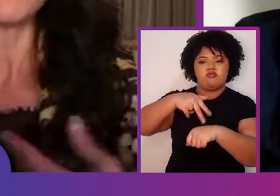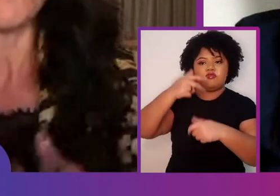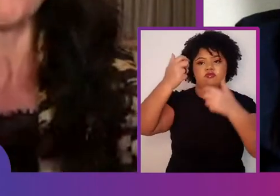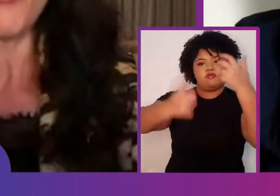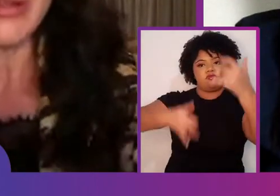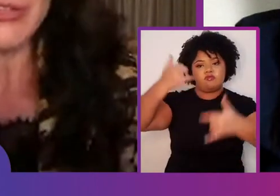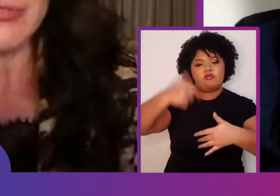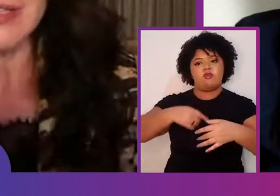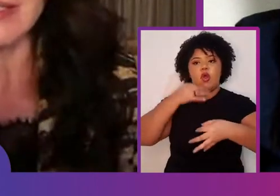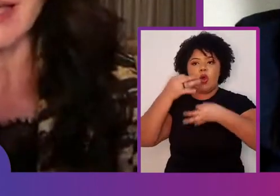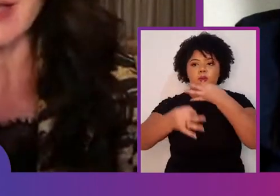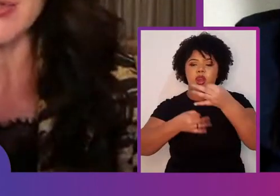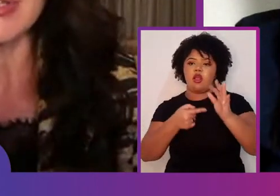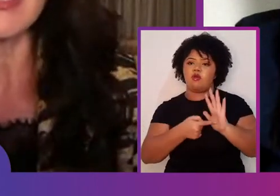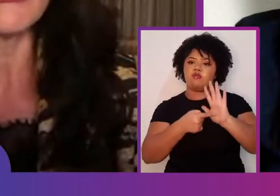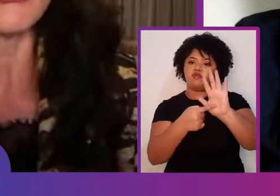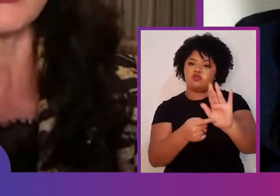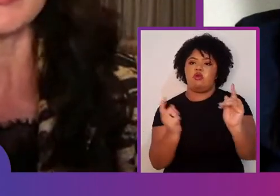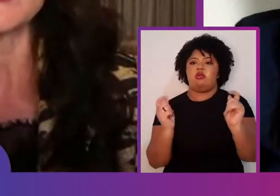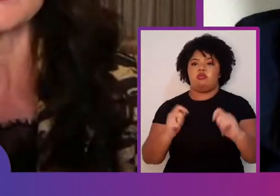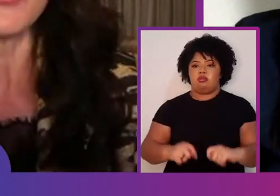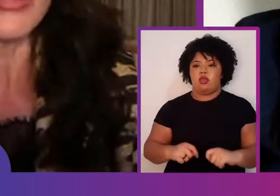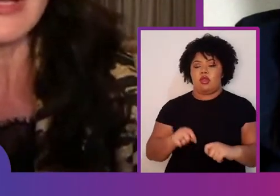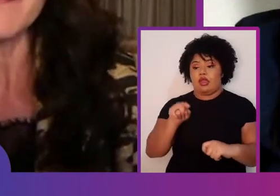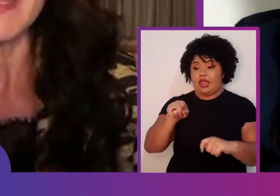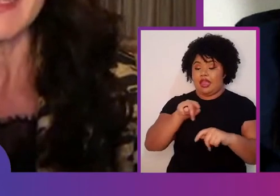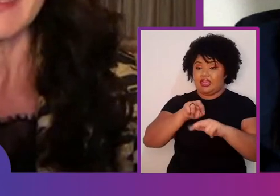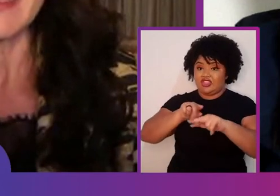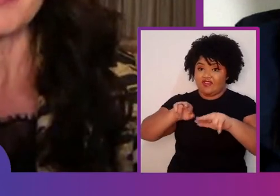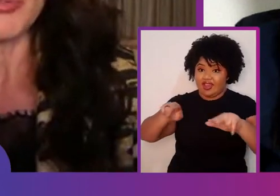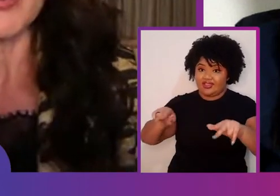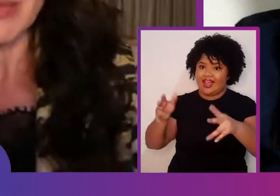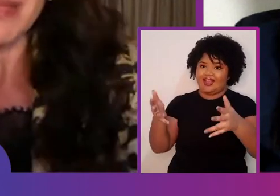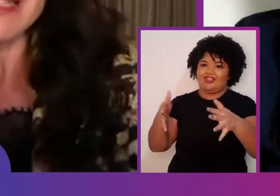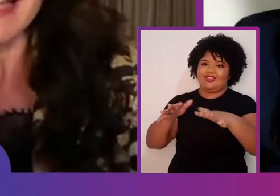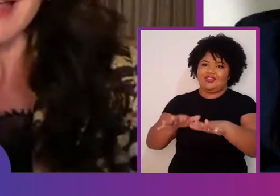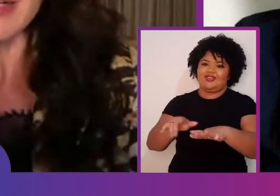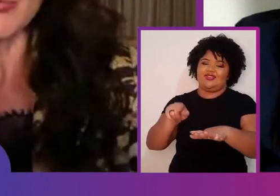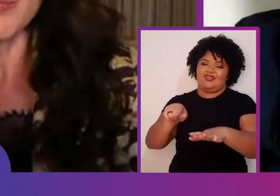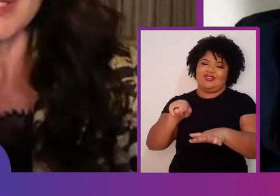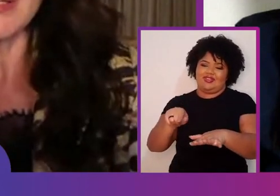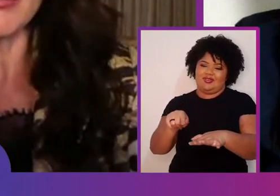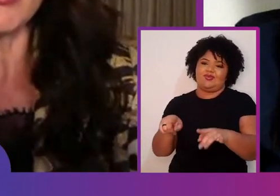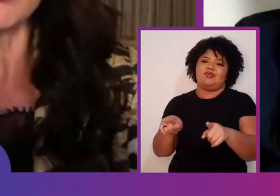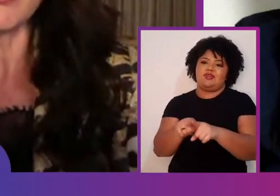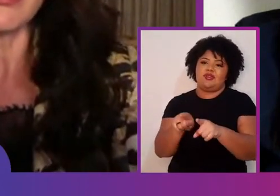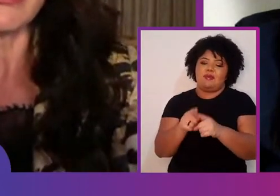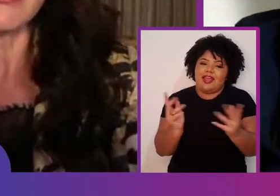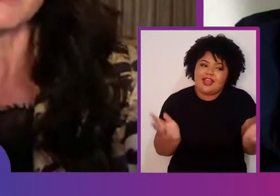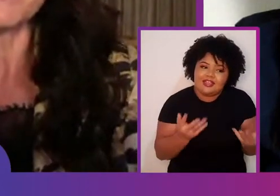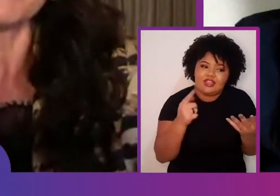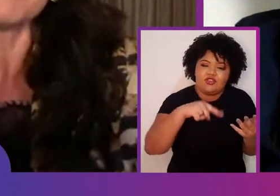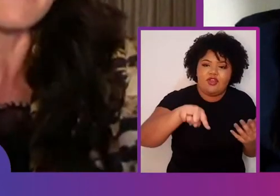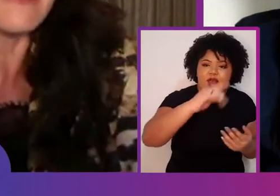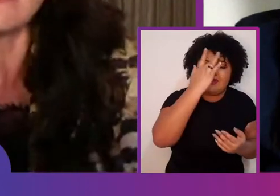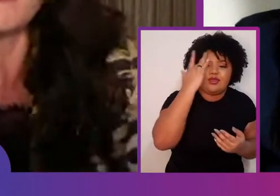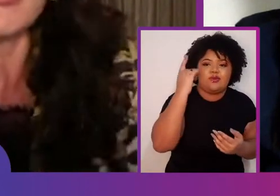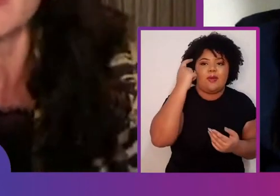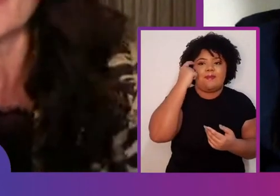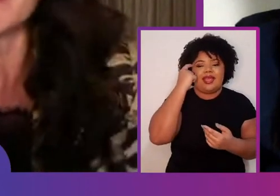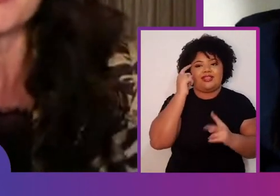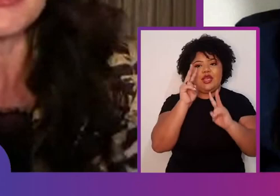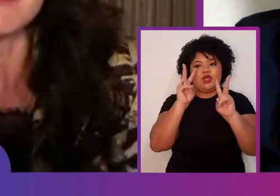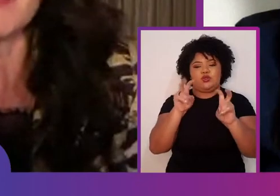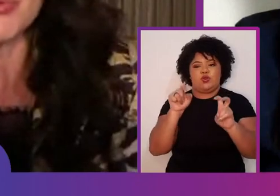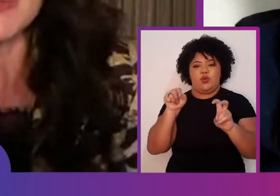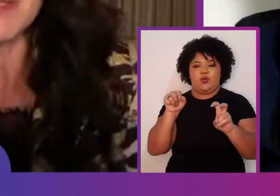opinião. Isso compõe a diversidade, isso estimula pessoas a pensarem sobre isso.